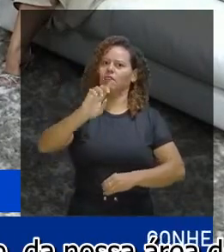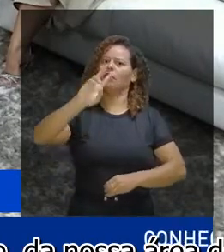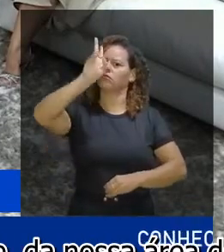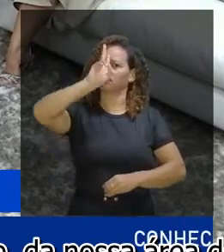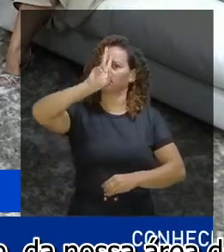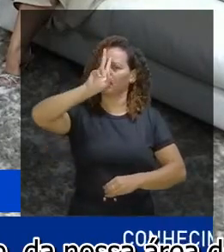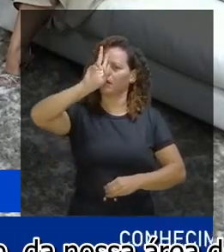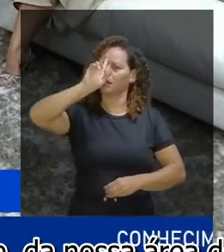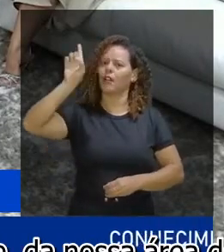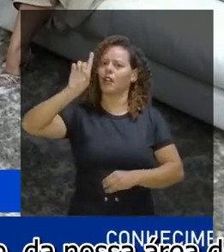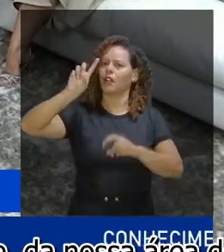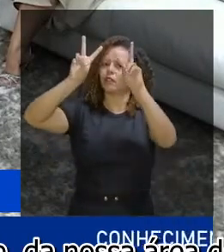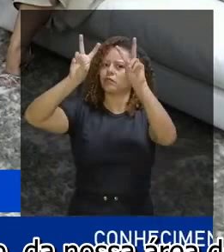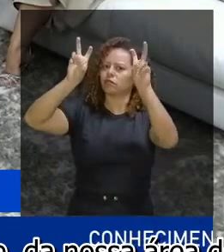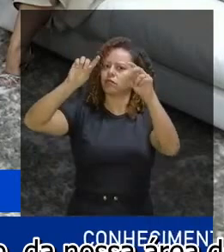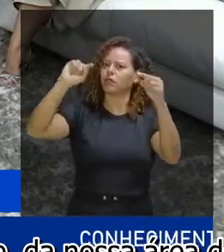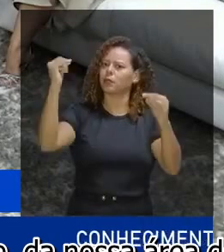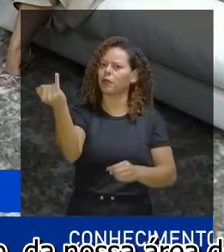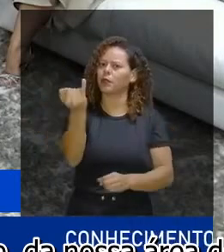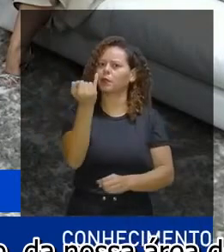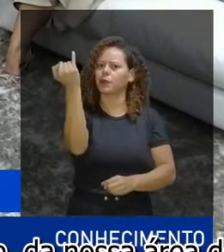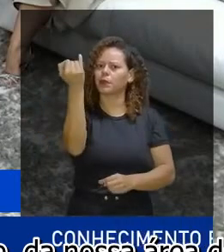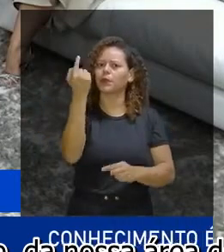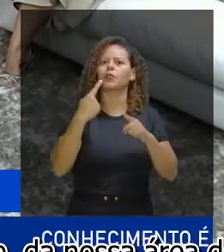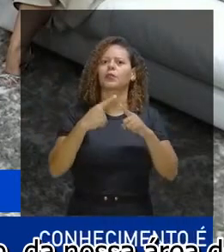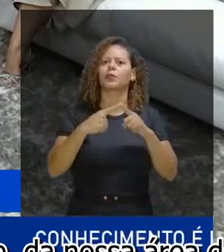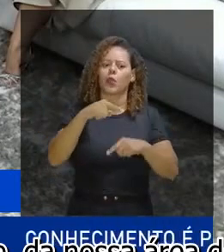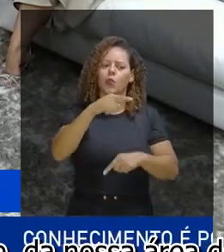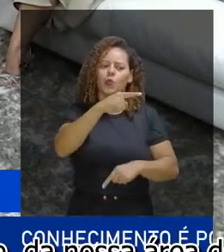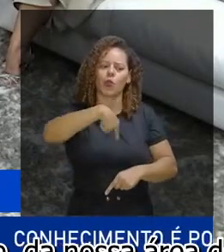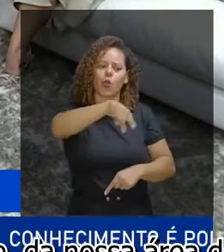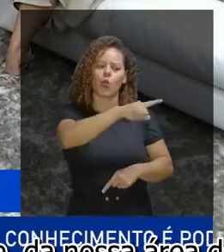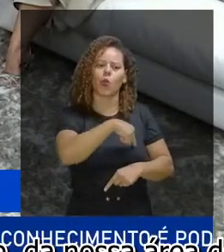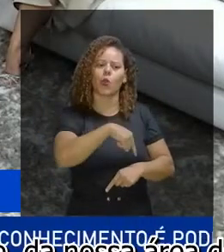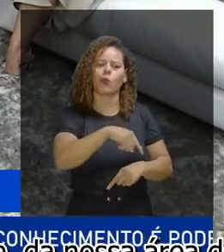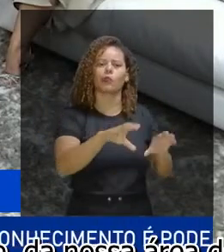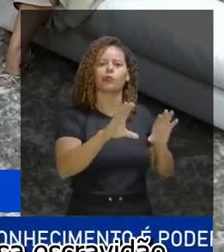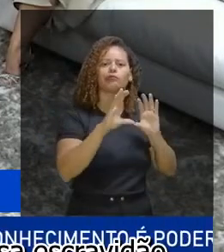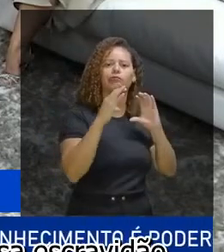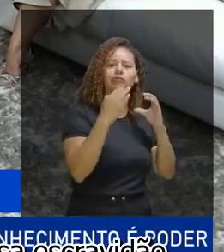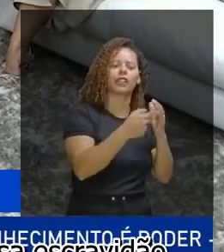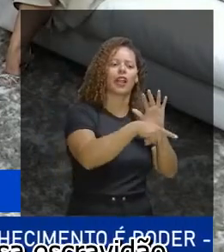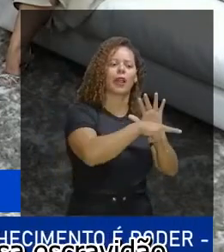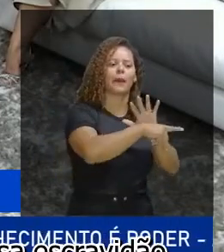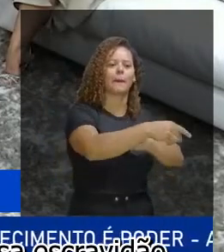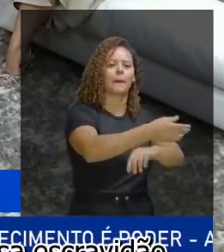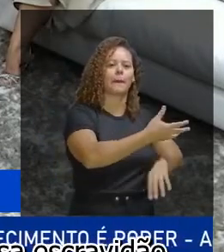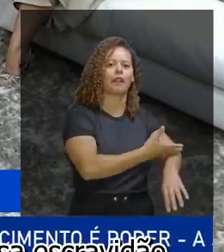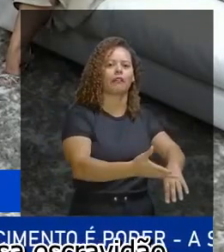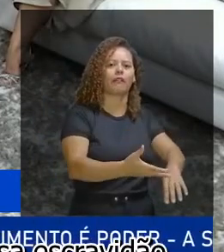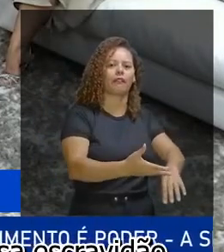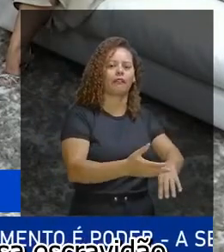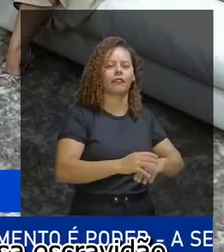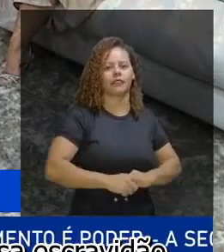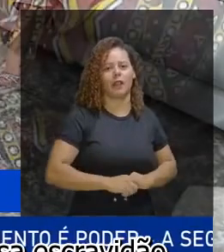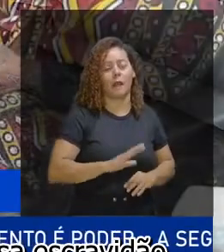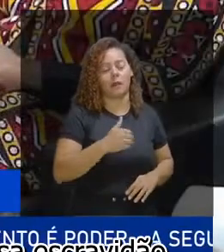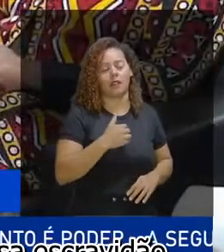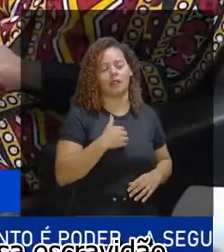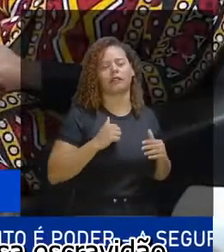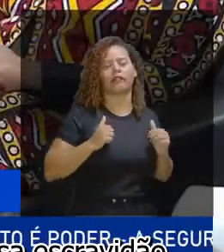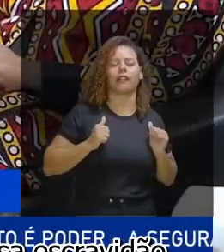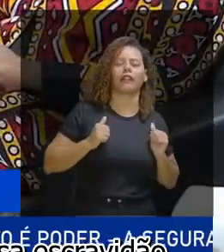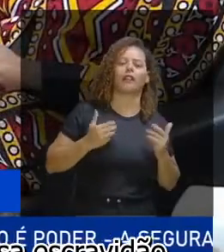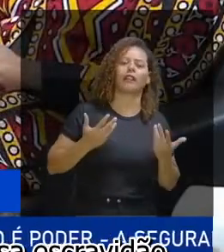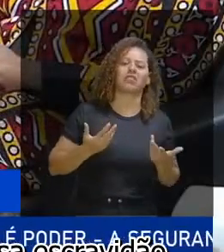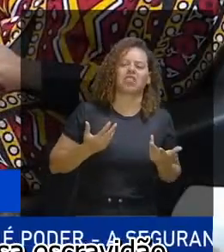aí e é comum, da nossa branquitude, da nossa área de conforto, dizer